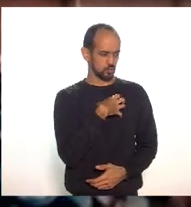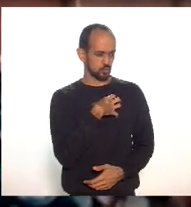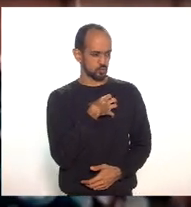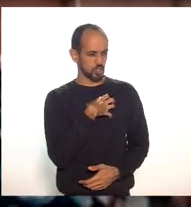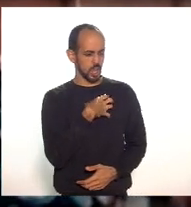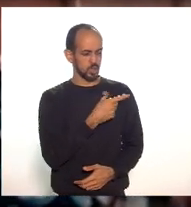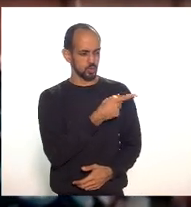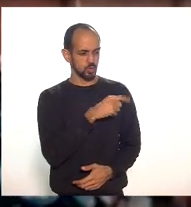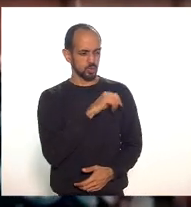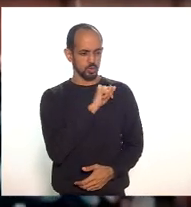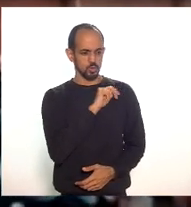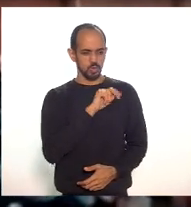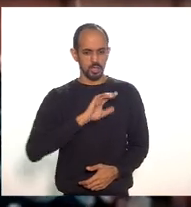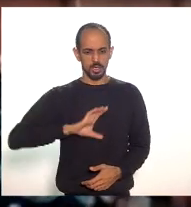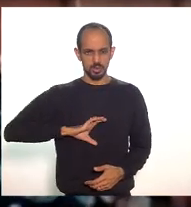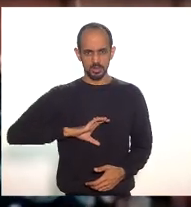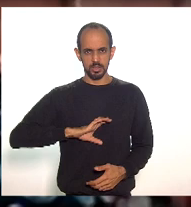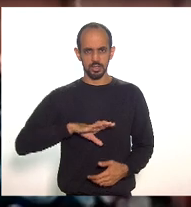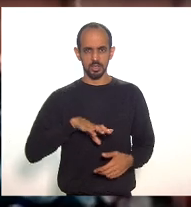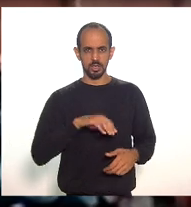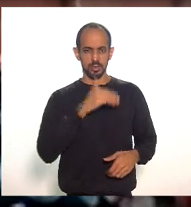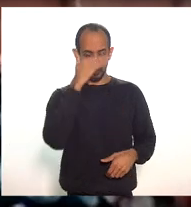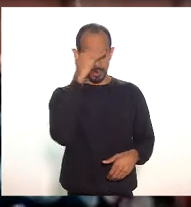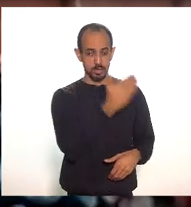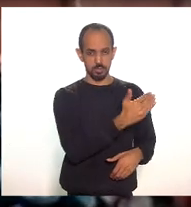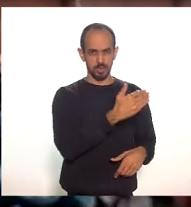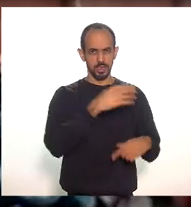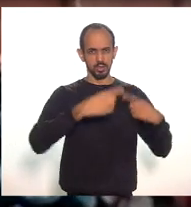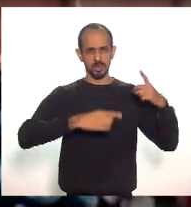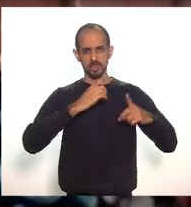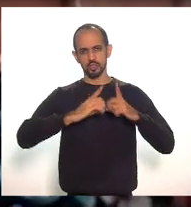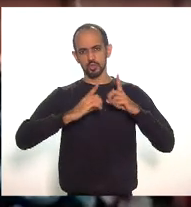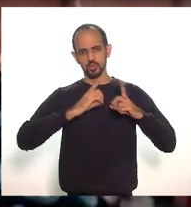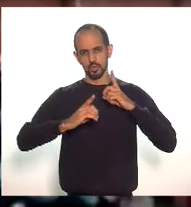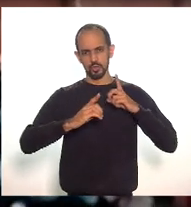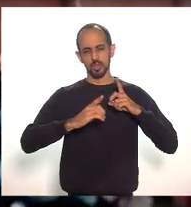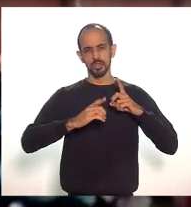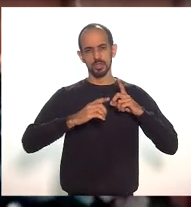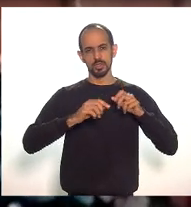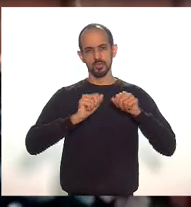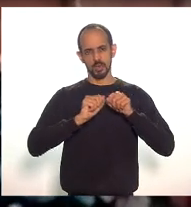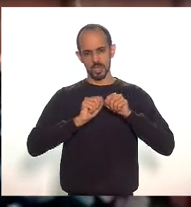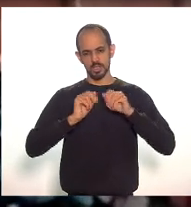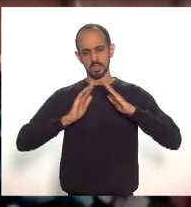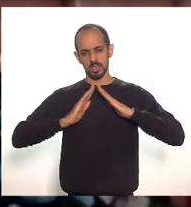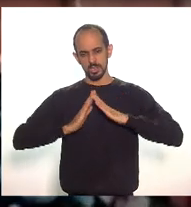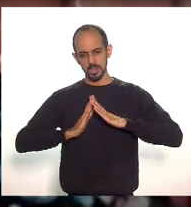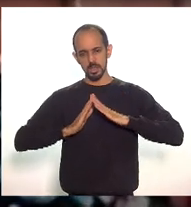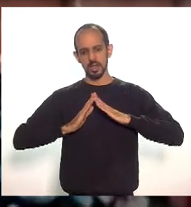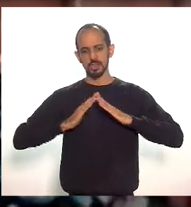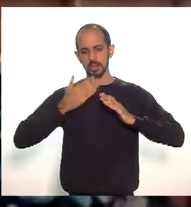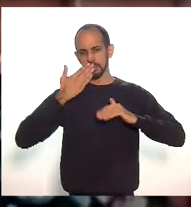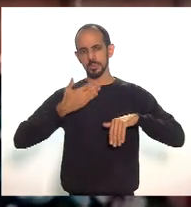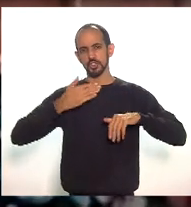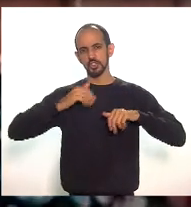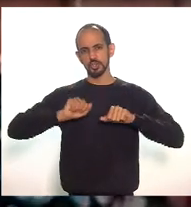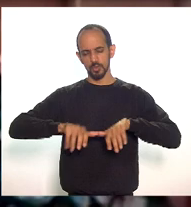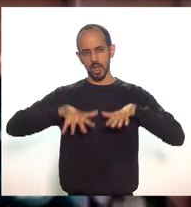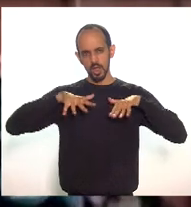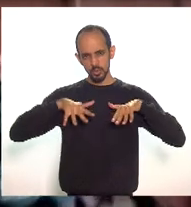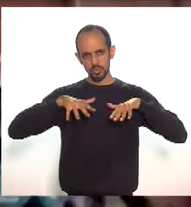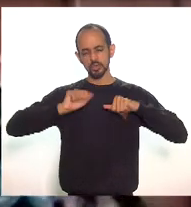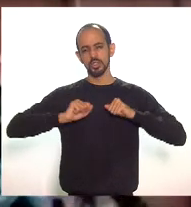Ceciliano e do respeito que tem as discussões que são feitas no parlamento é solicitando audiências e